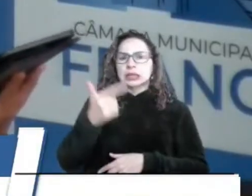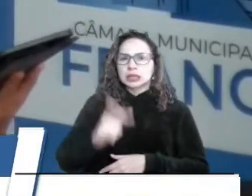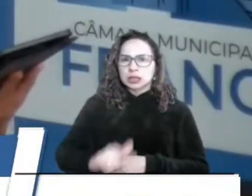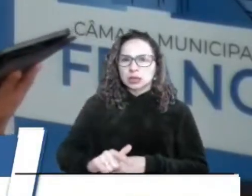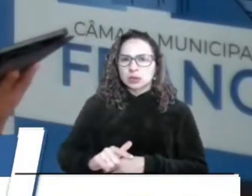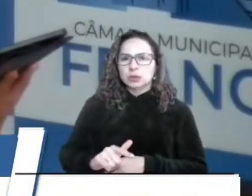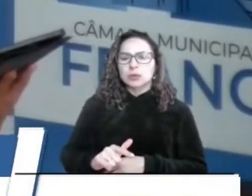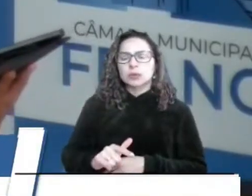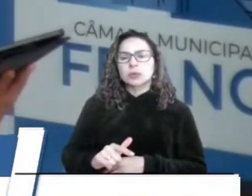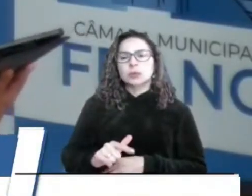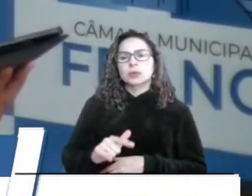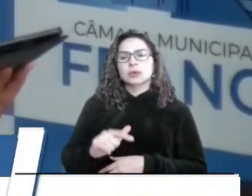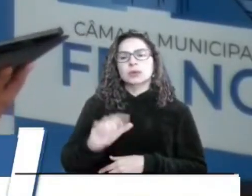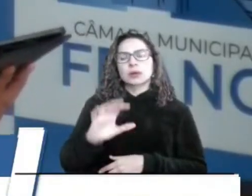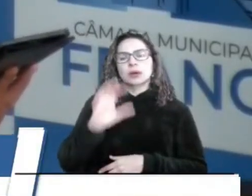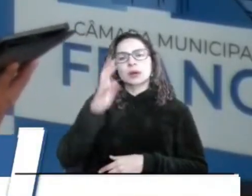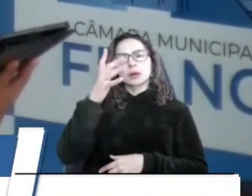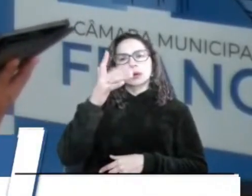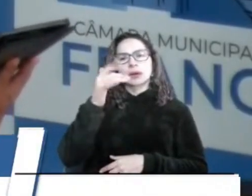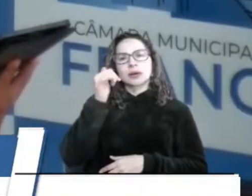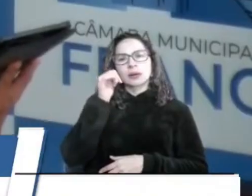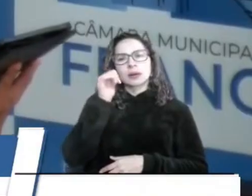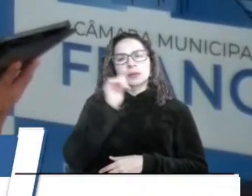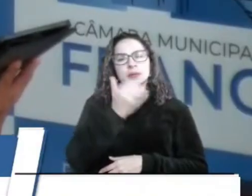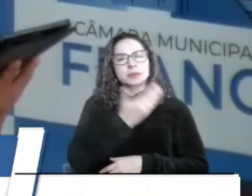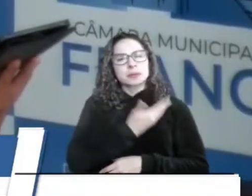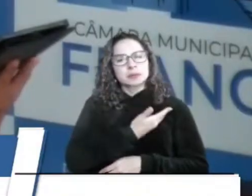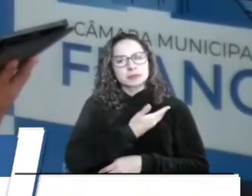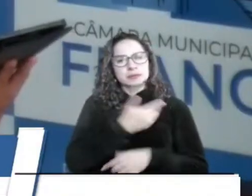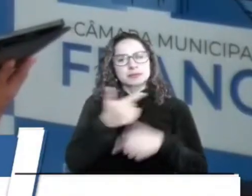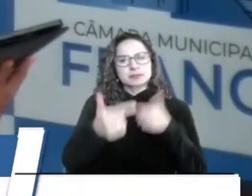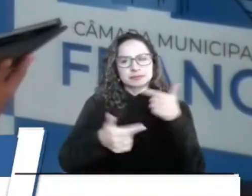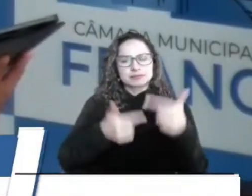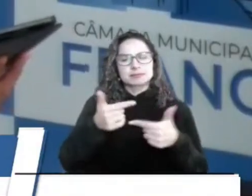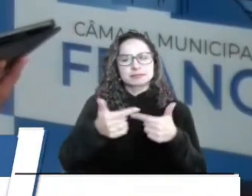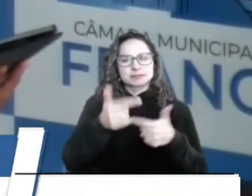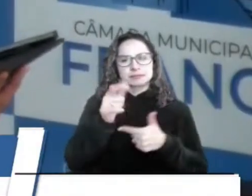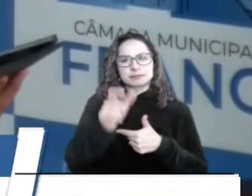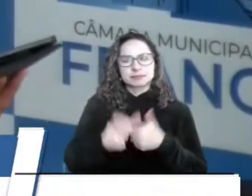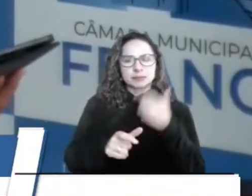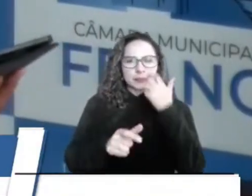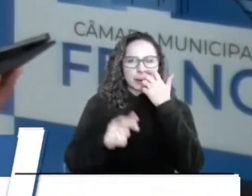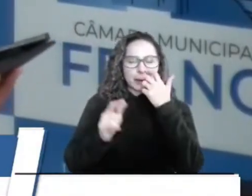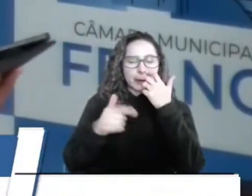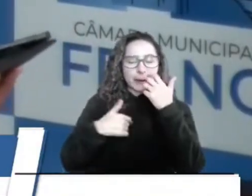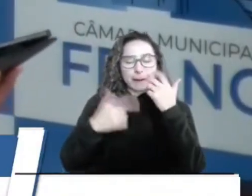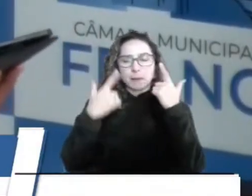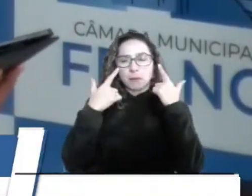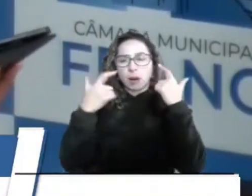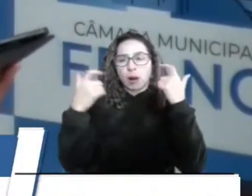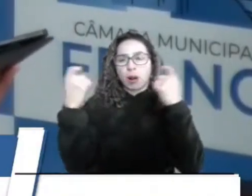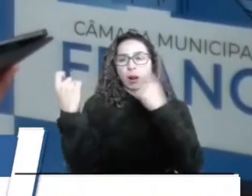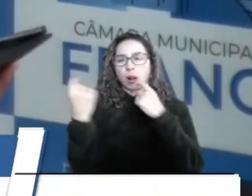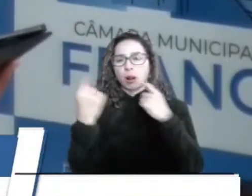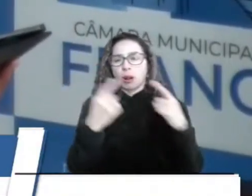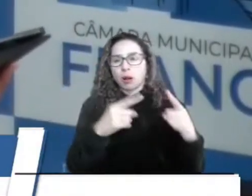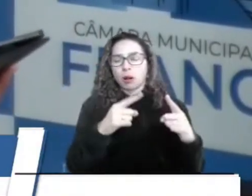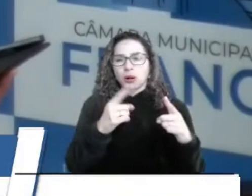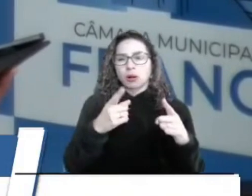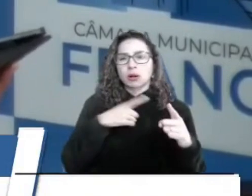vez atingiu uma amiga servidora, que foi brutalmente atacada